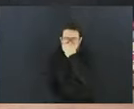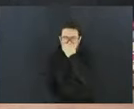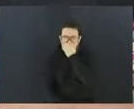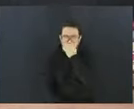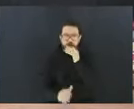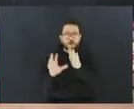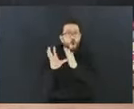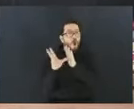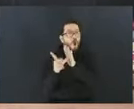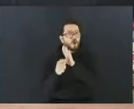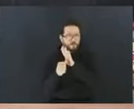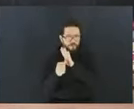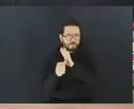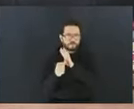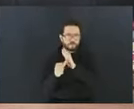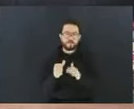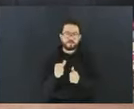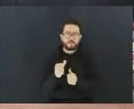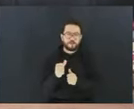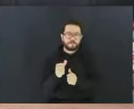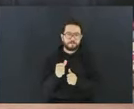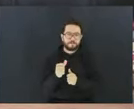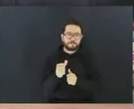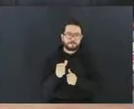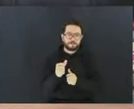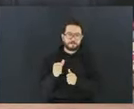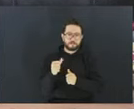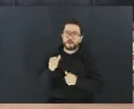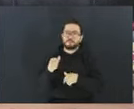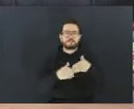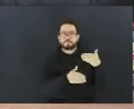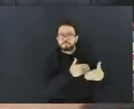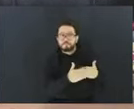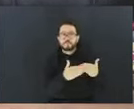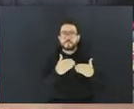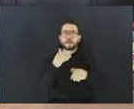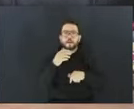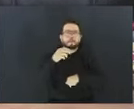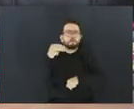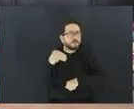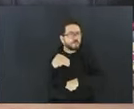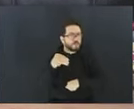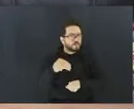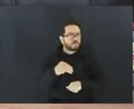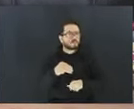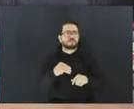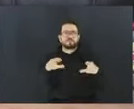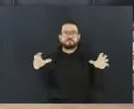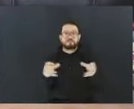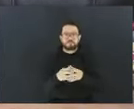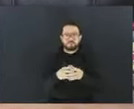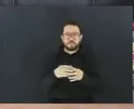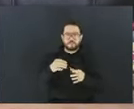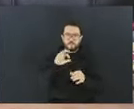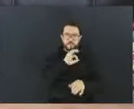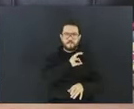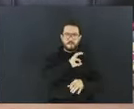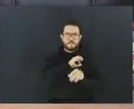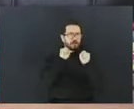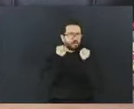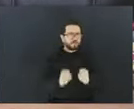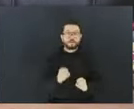ela é enorme. Então, passados alguns minutos, o nosso pessoal tem condição de fazer um cerco com rapidez, ou